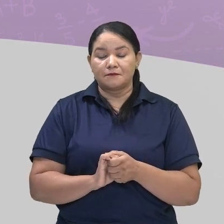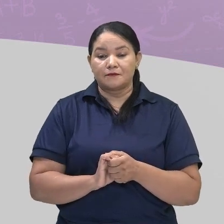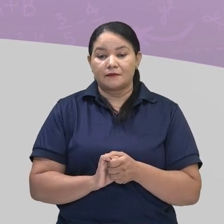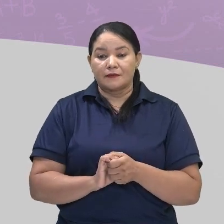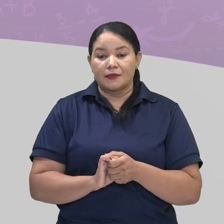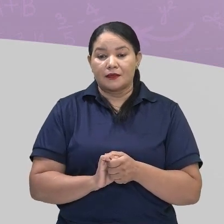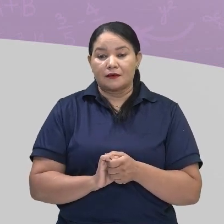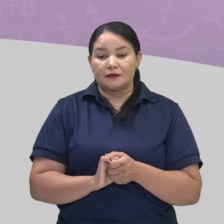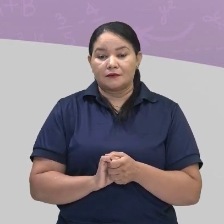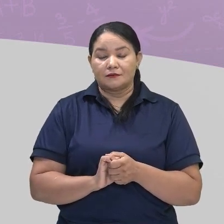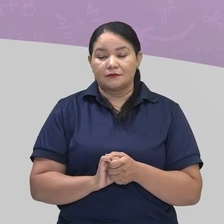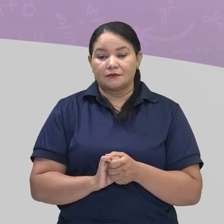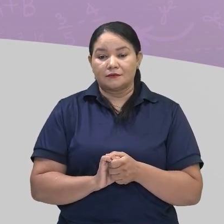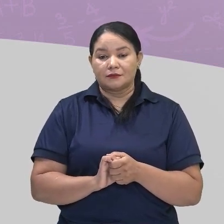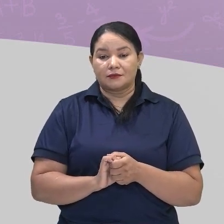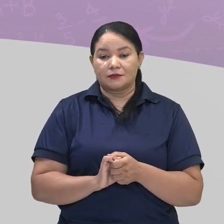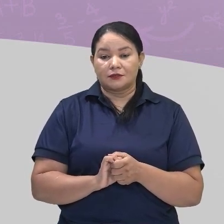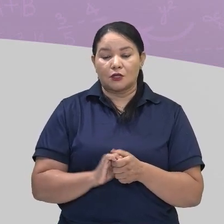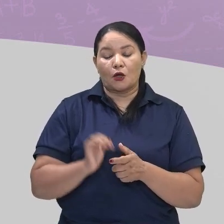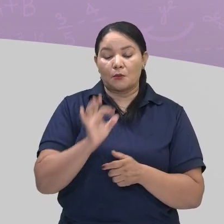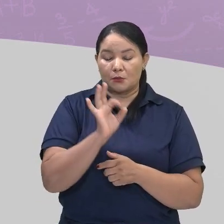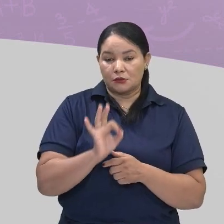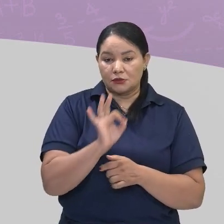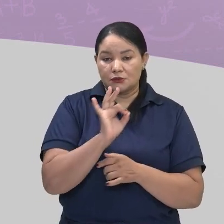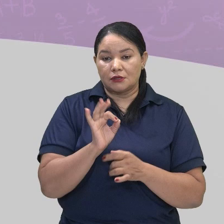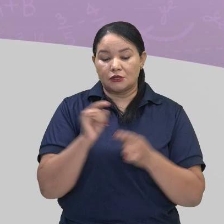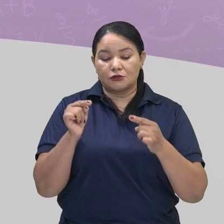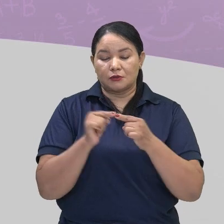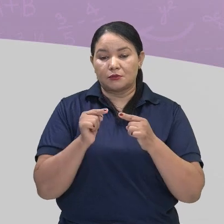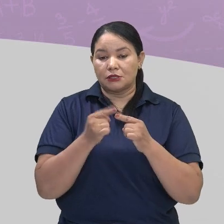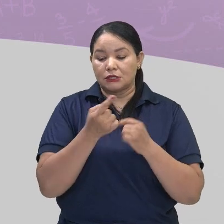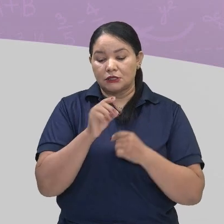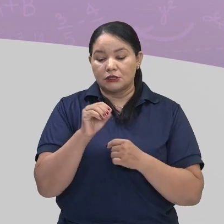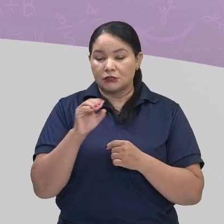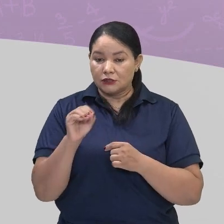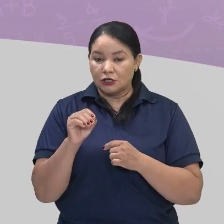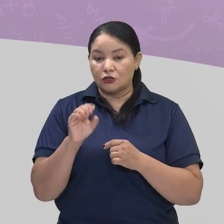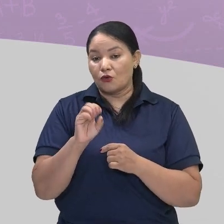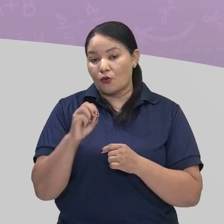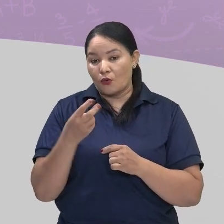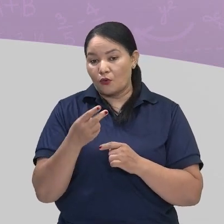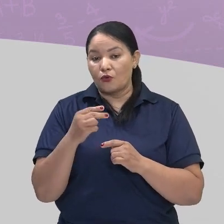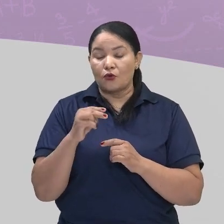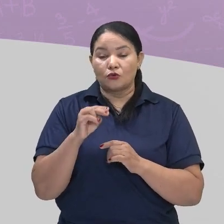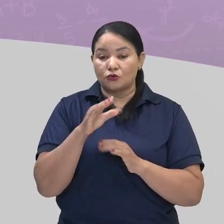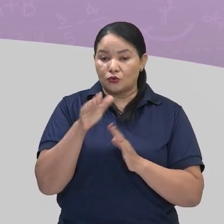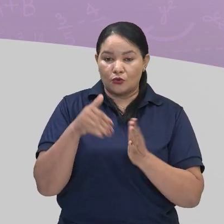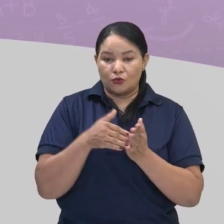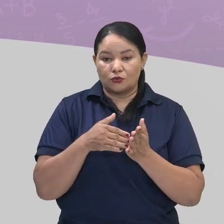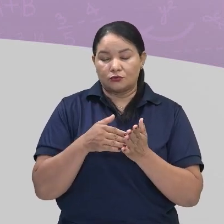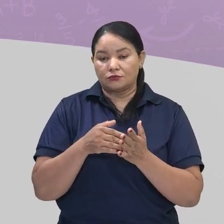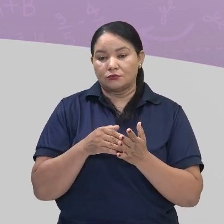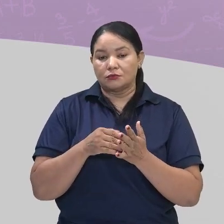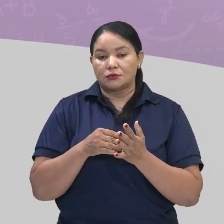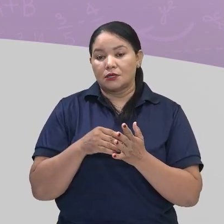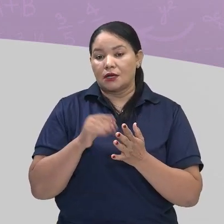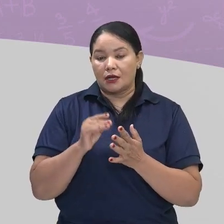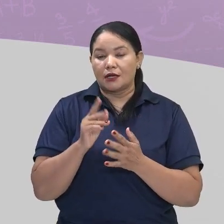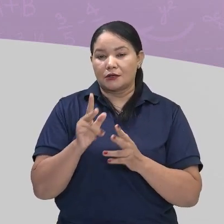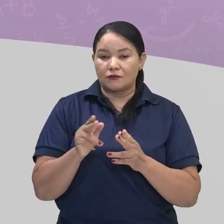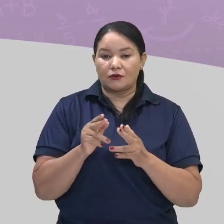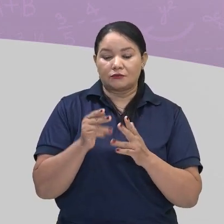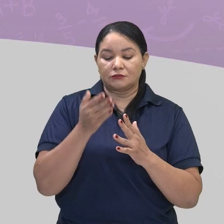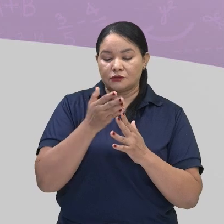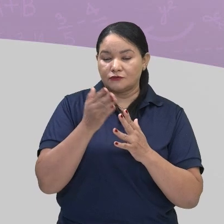de porcentagem, quer dizer que 100%, que quer dizer o todo está dividido em 100